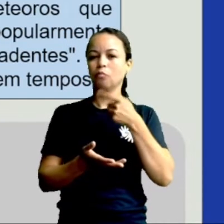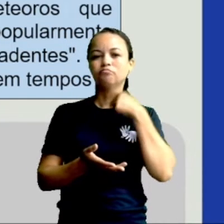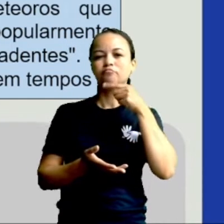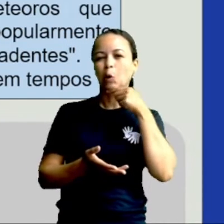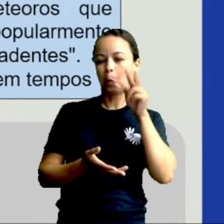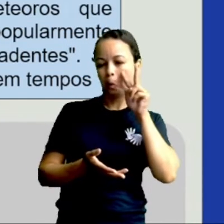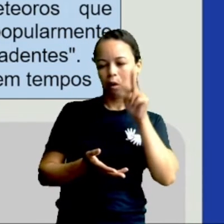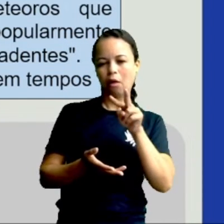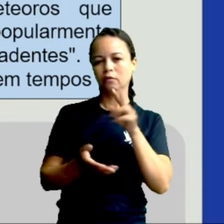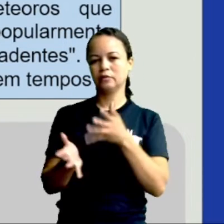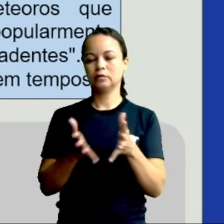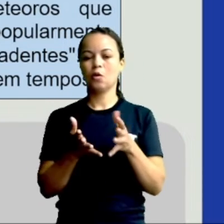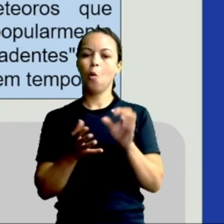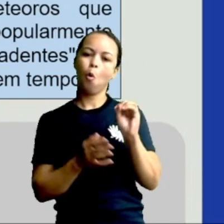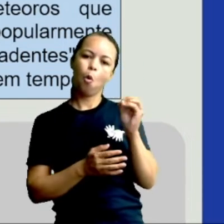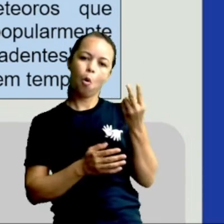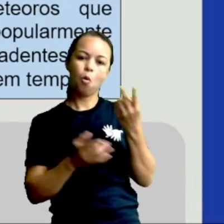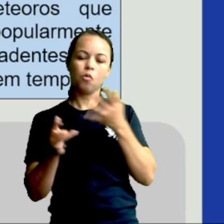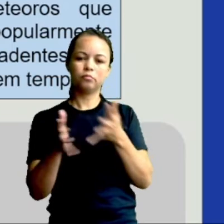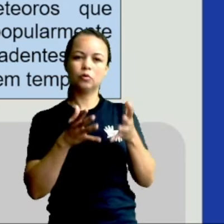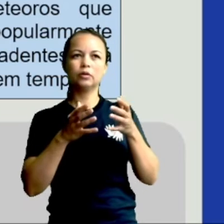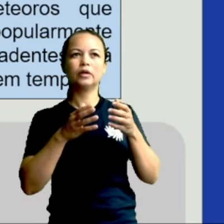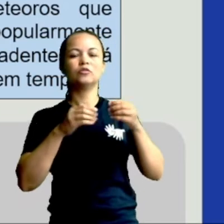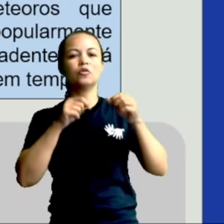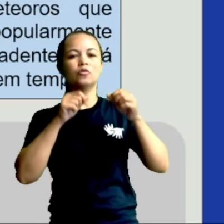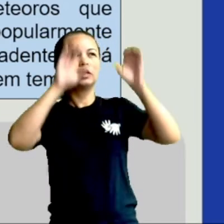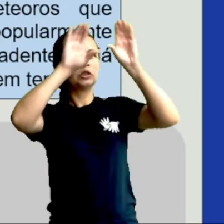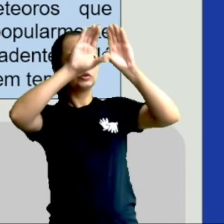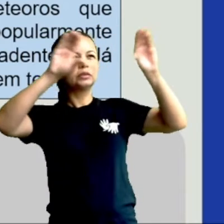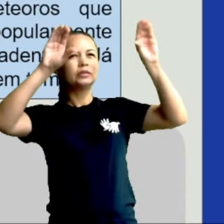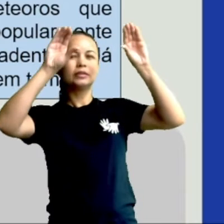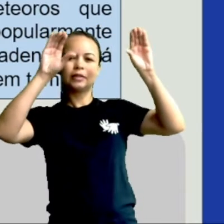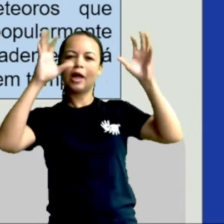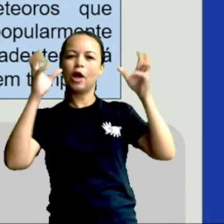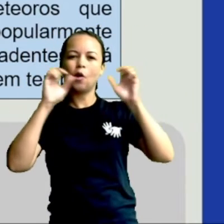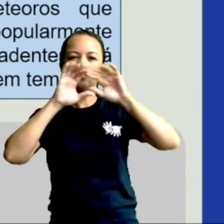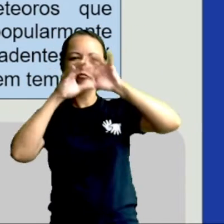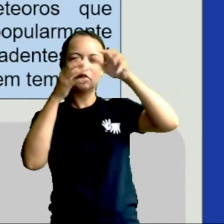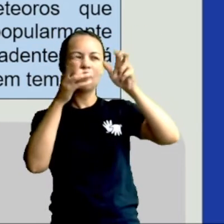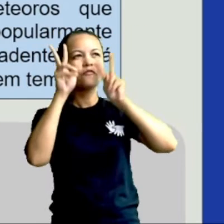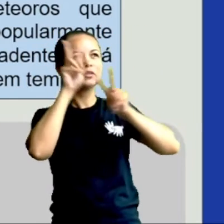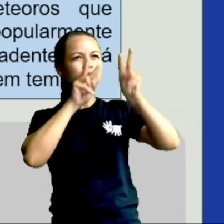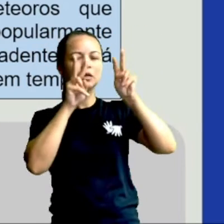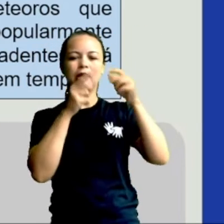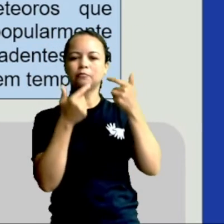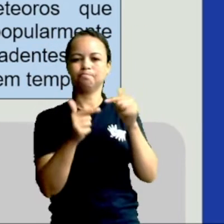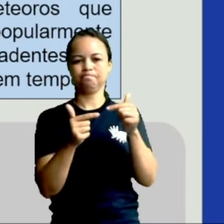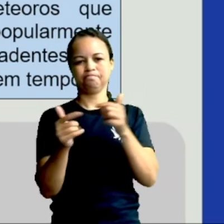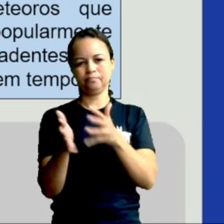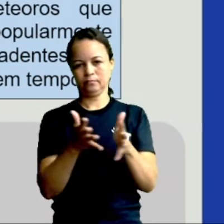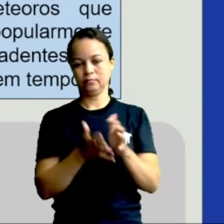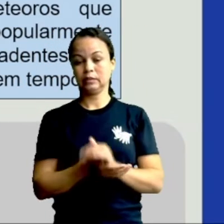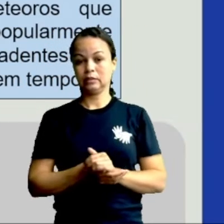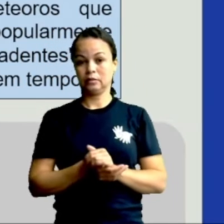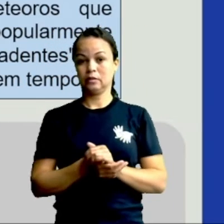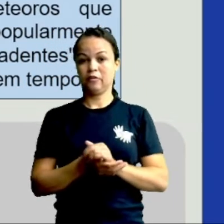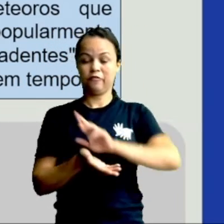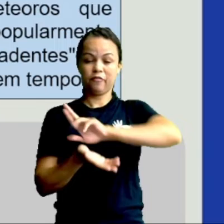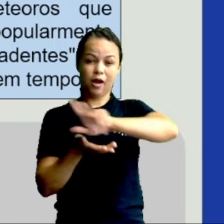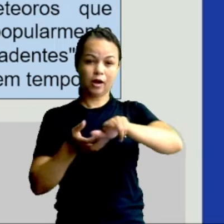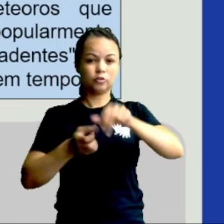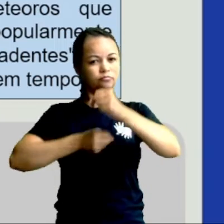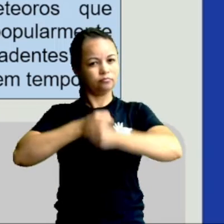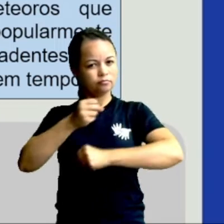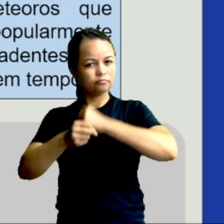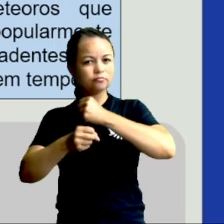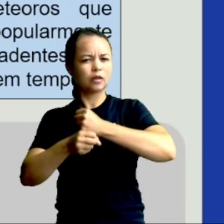ou porque fomos premiados com céus encobertos e sem visibilidade no momento. Muitos deles são anuais,